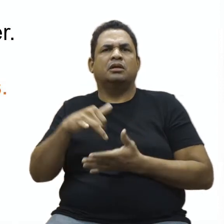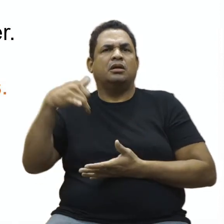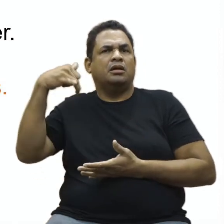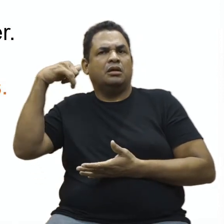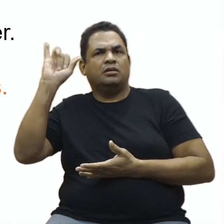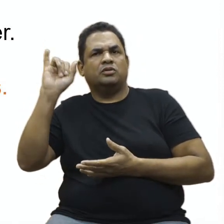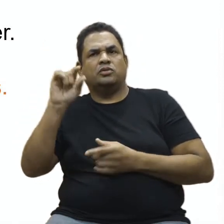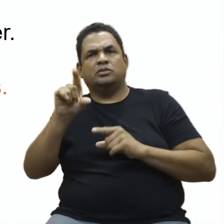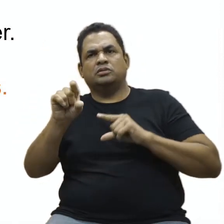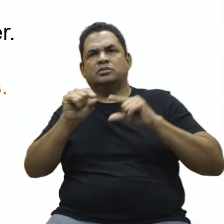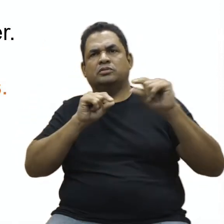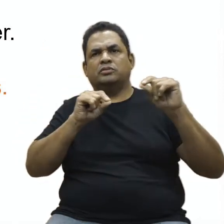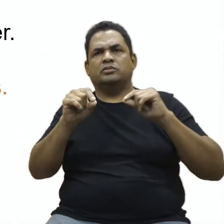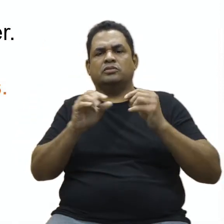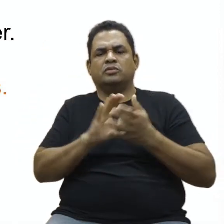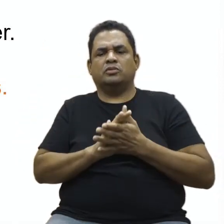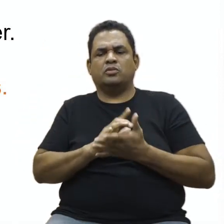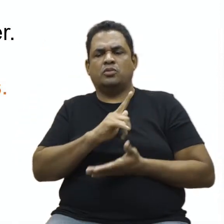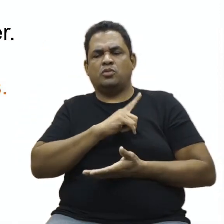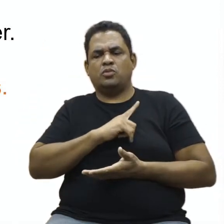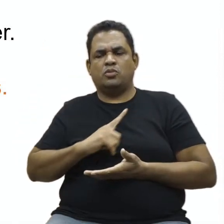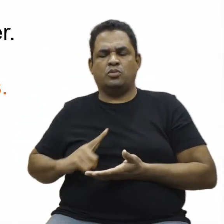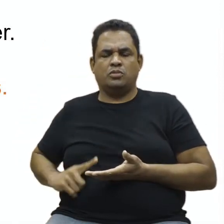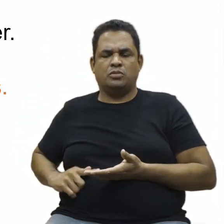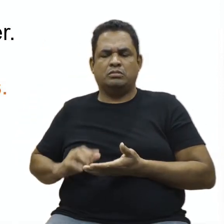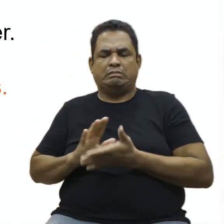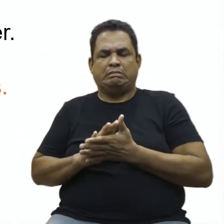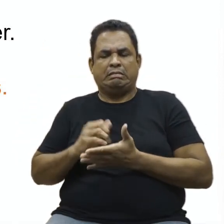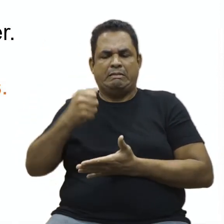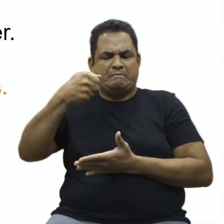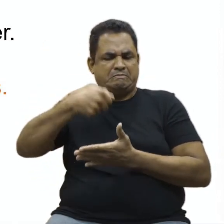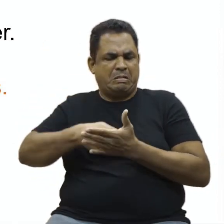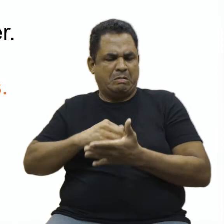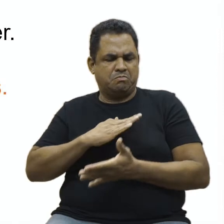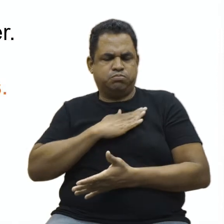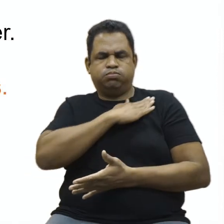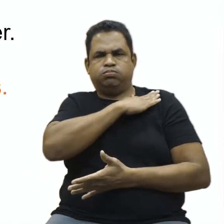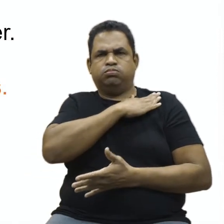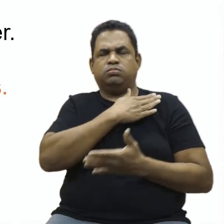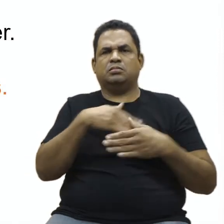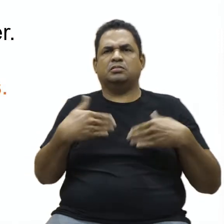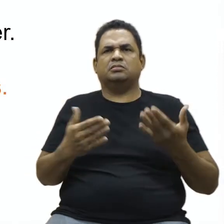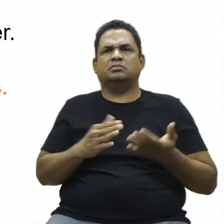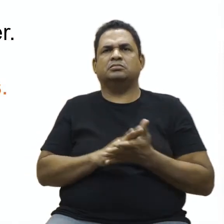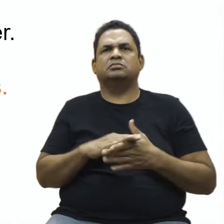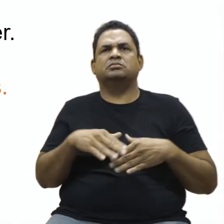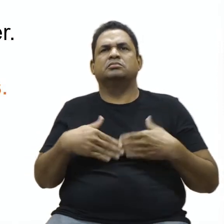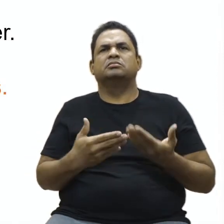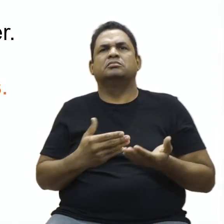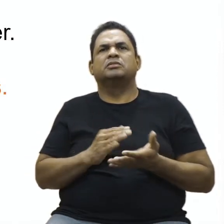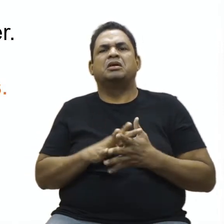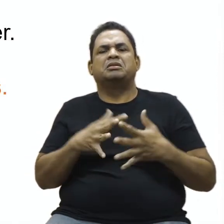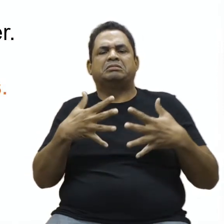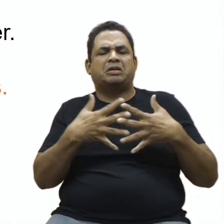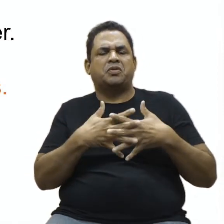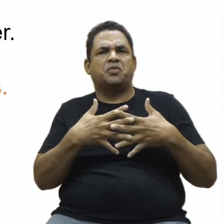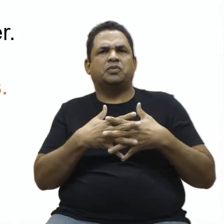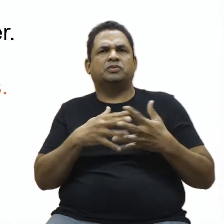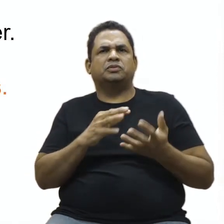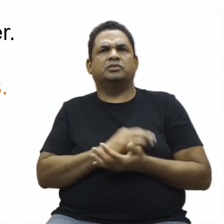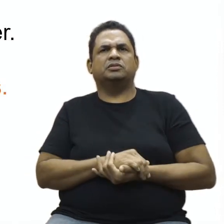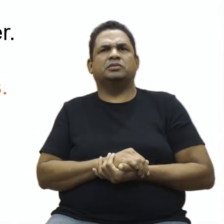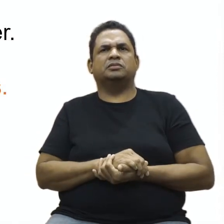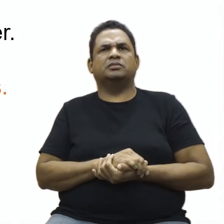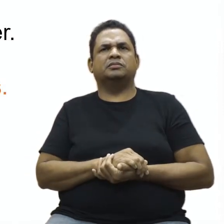a escolha de governantes autoritários. Eu sei que quase vocês se confundiram com essa daqui, né?